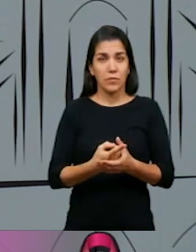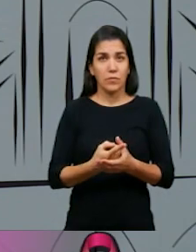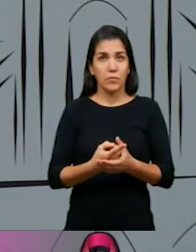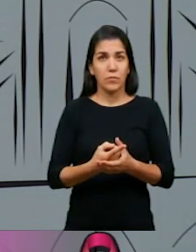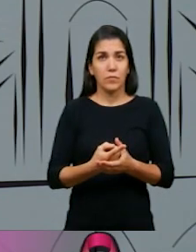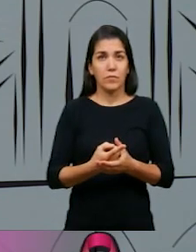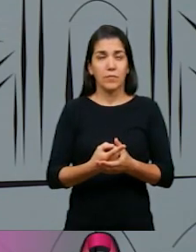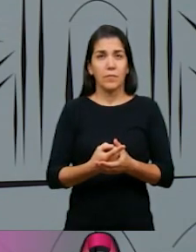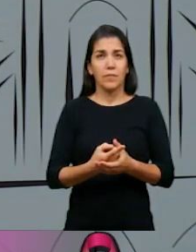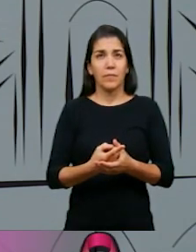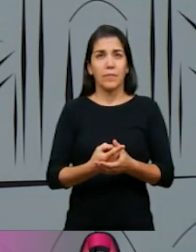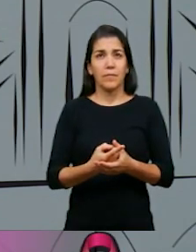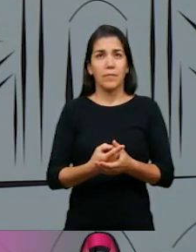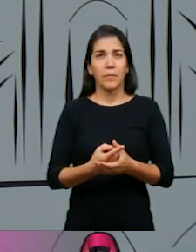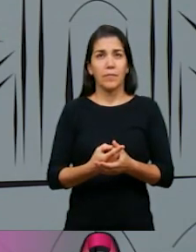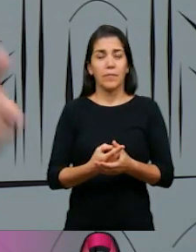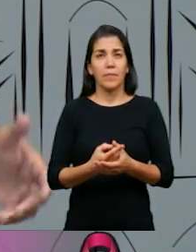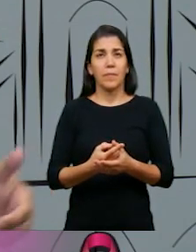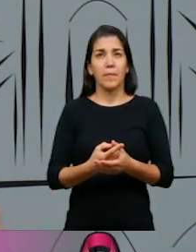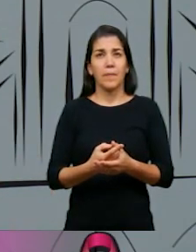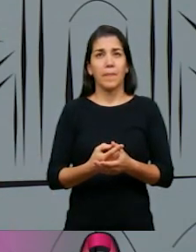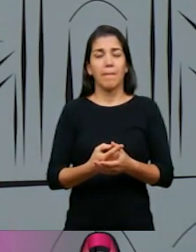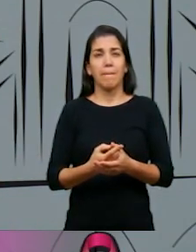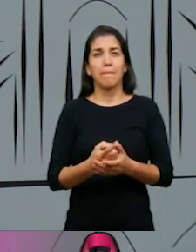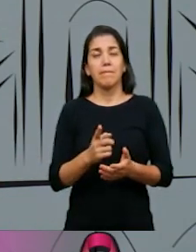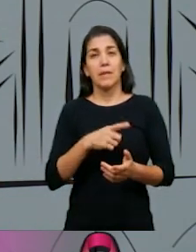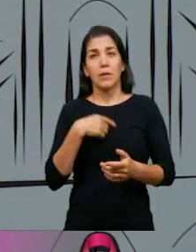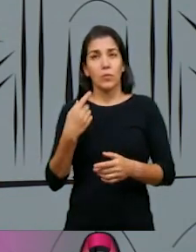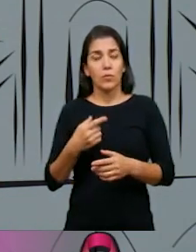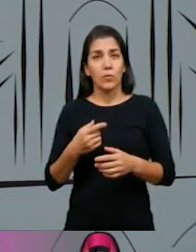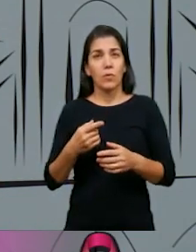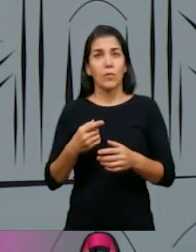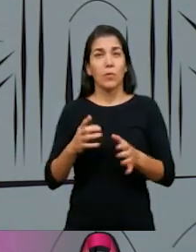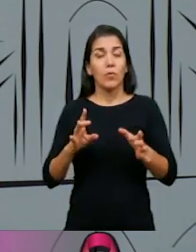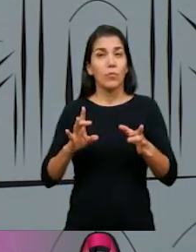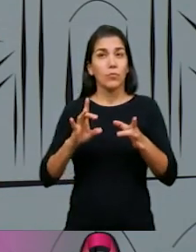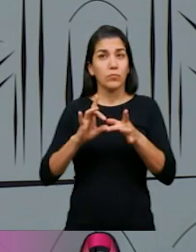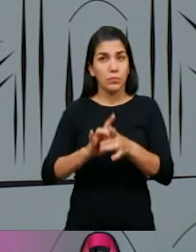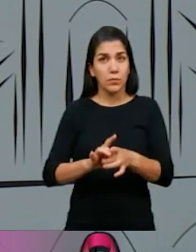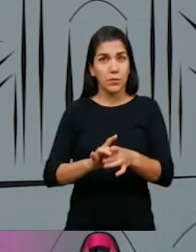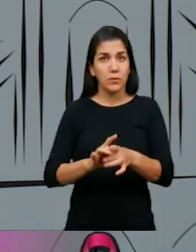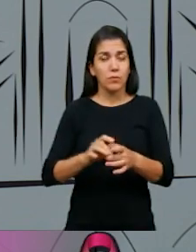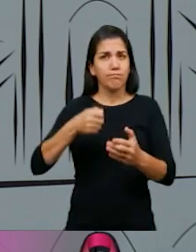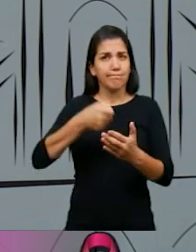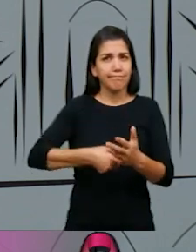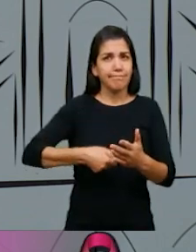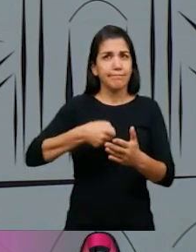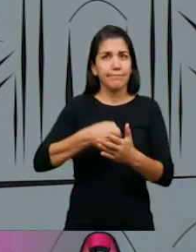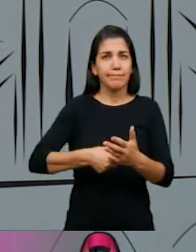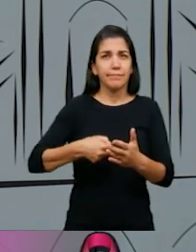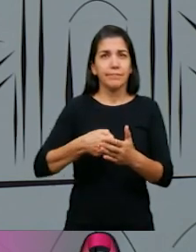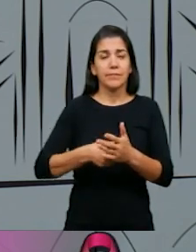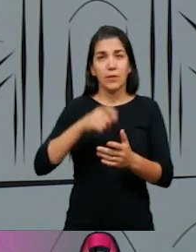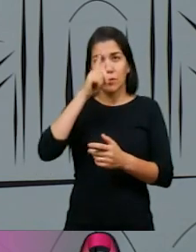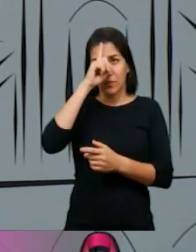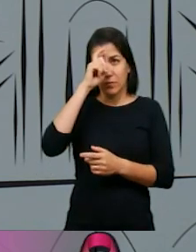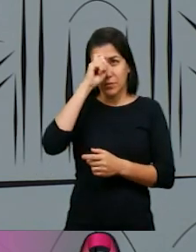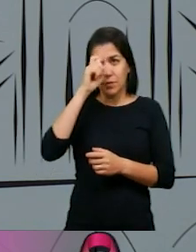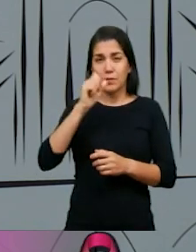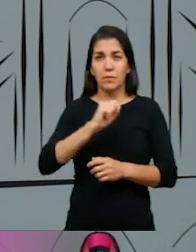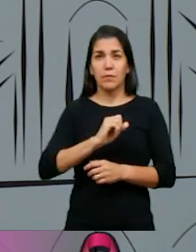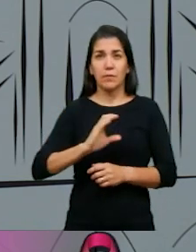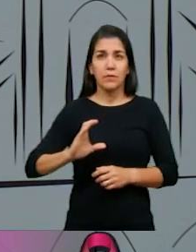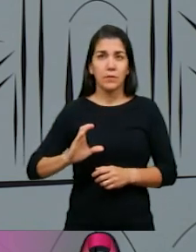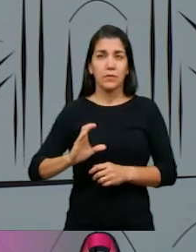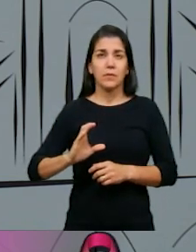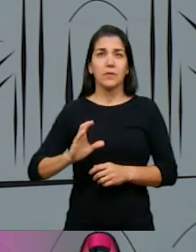estou em Brasília. Para que juntos a gente lutasse pela Santa Casa de Araçatuba. Então, eu